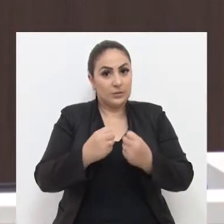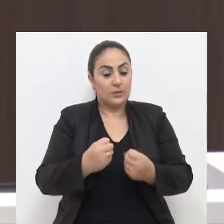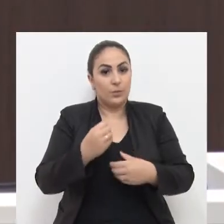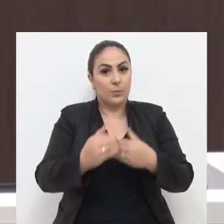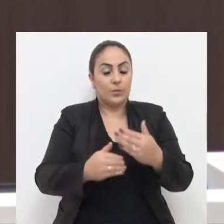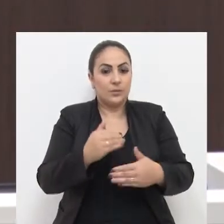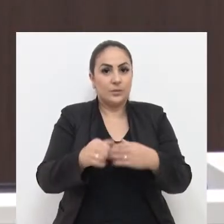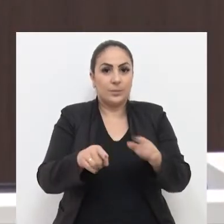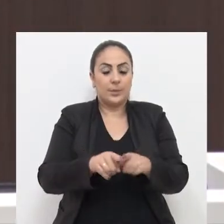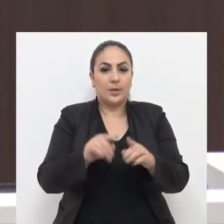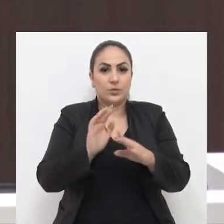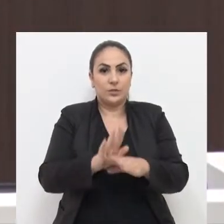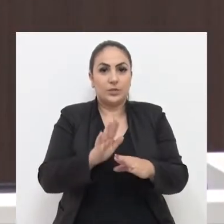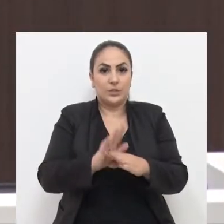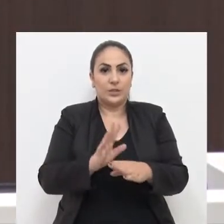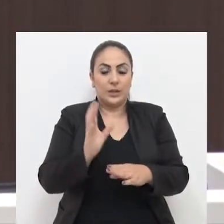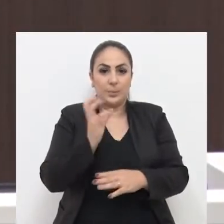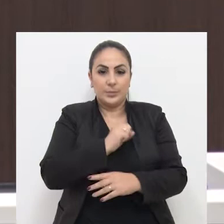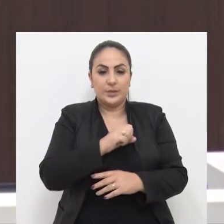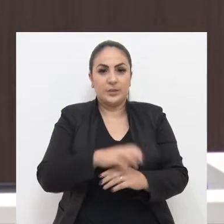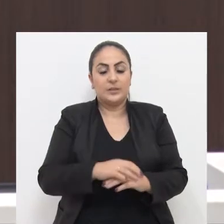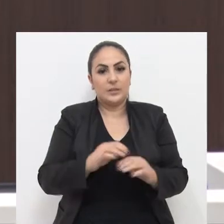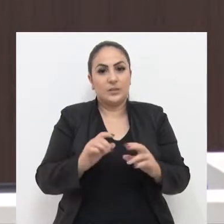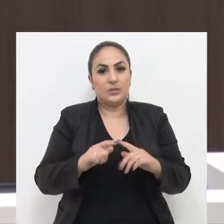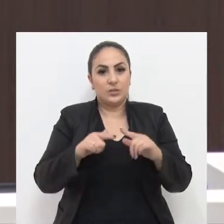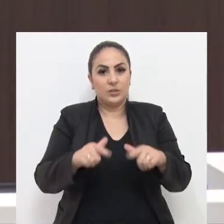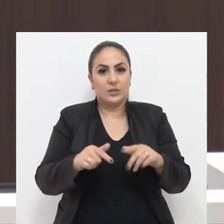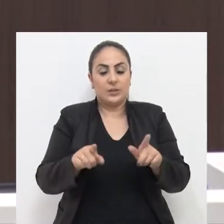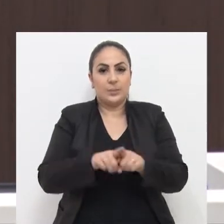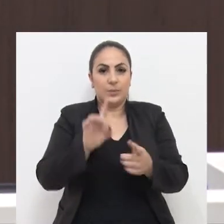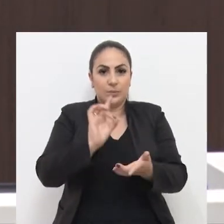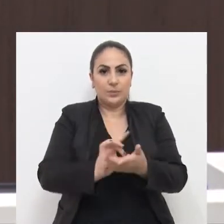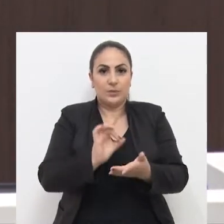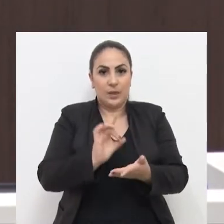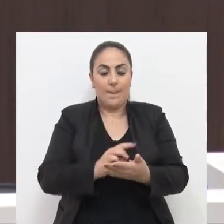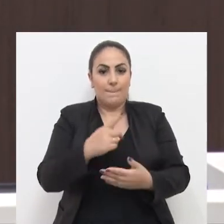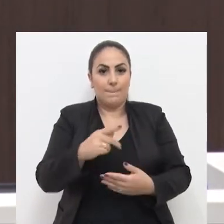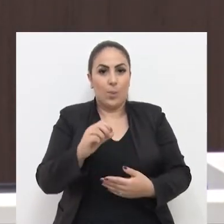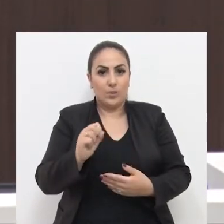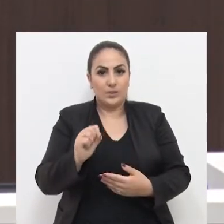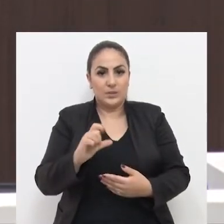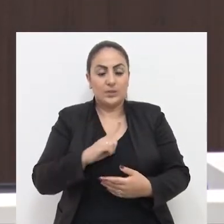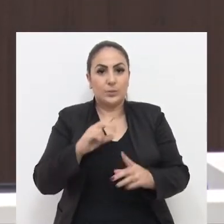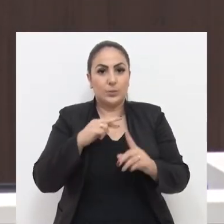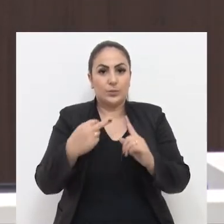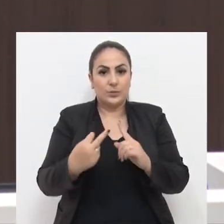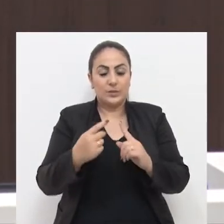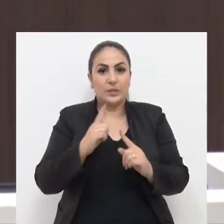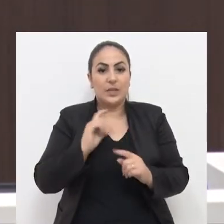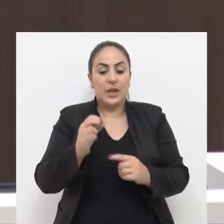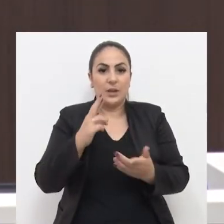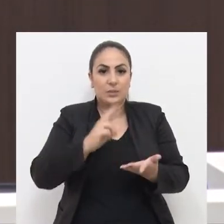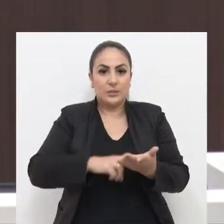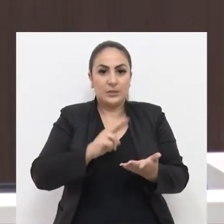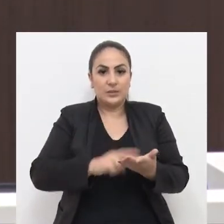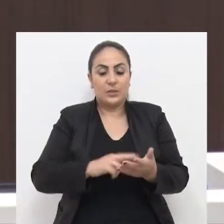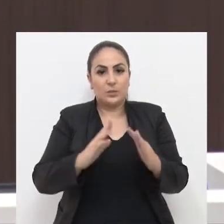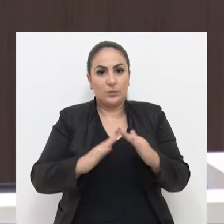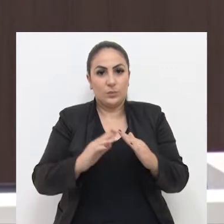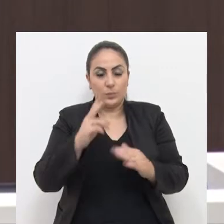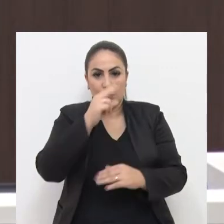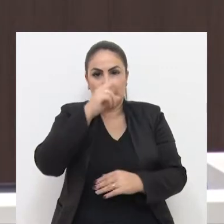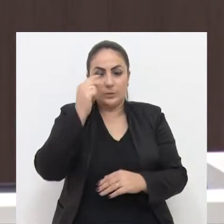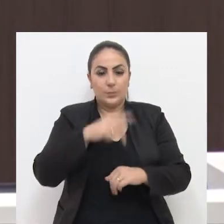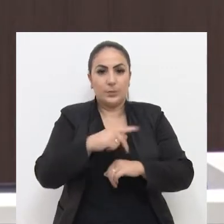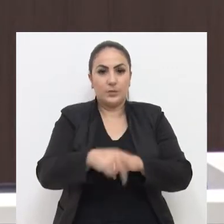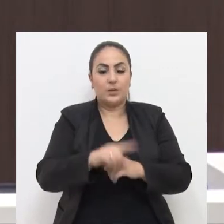o processo e colaborando na agilidade na concessão de títulos definitivos de posse, tendo em vista que a regularização fundiária no município